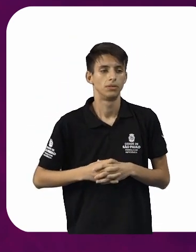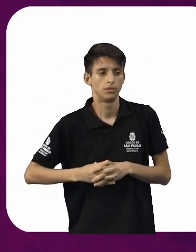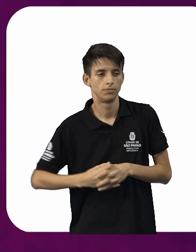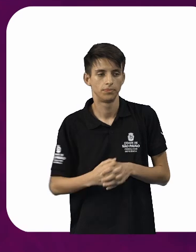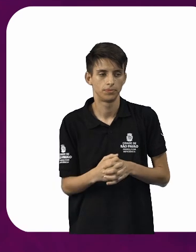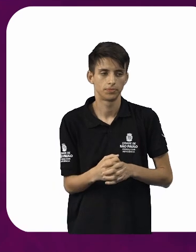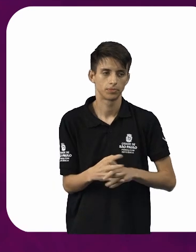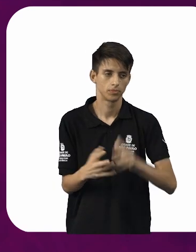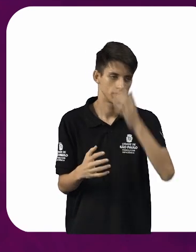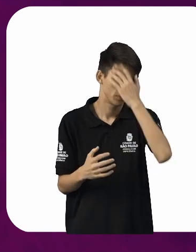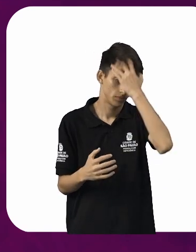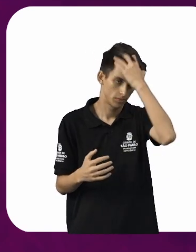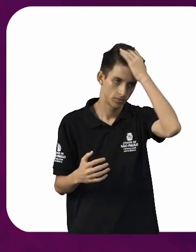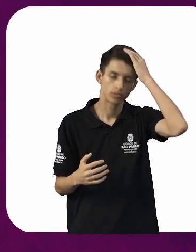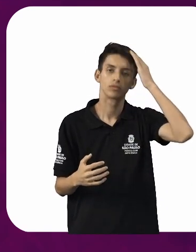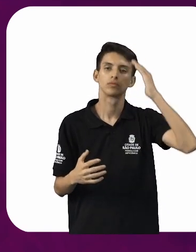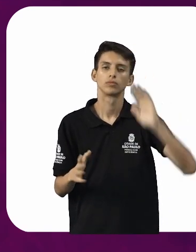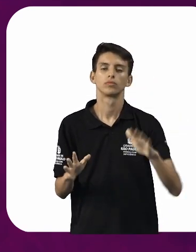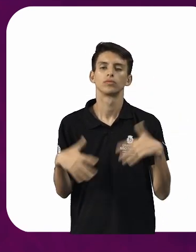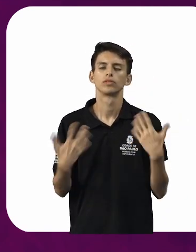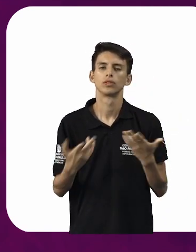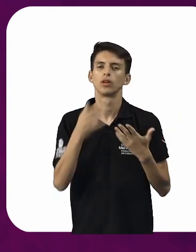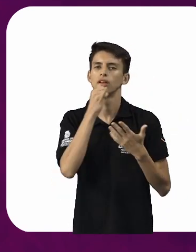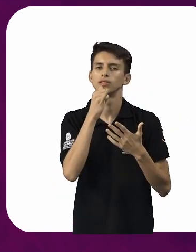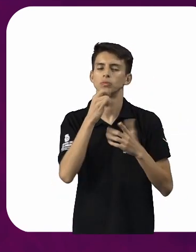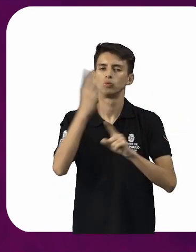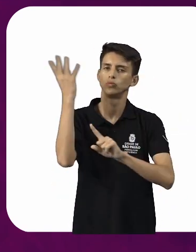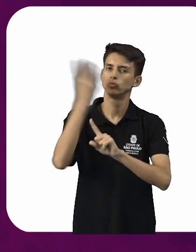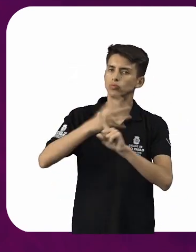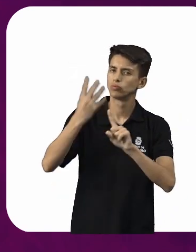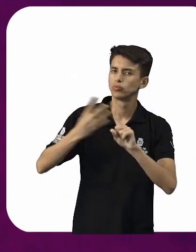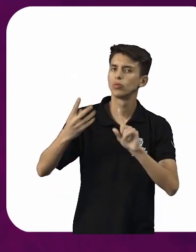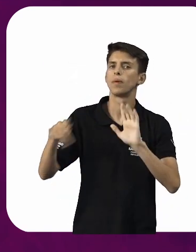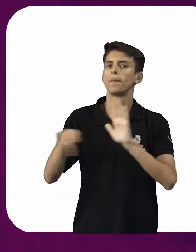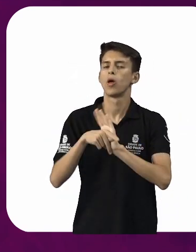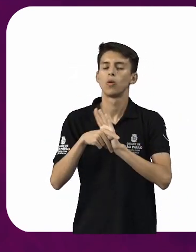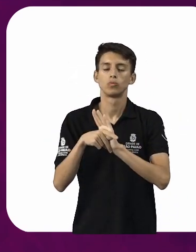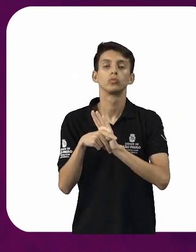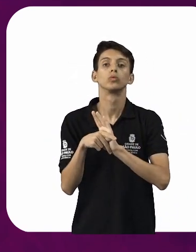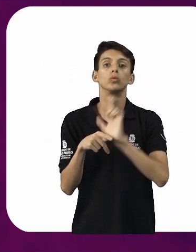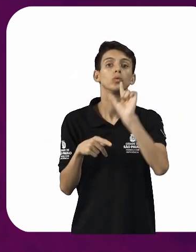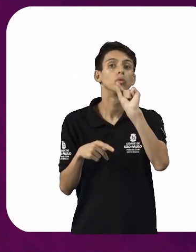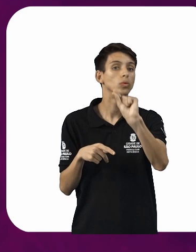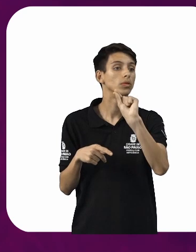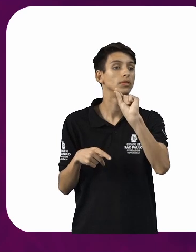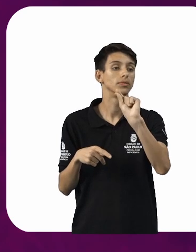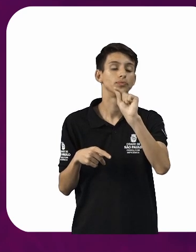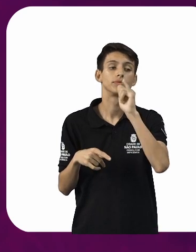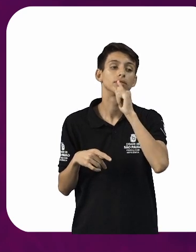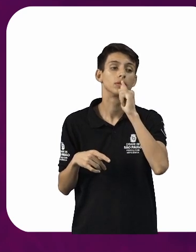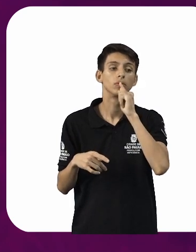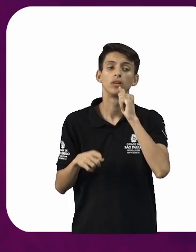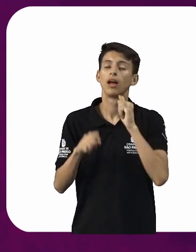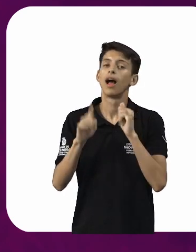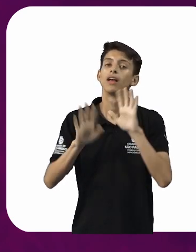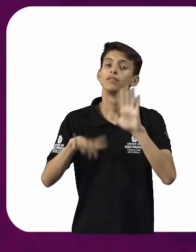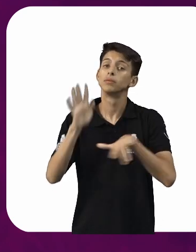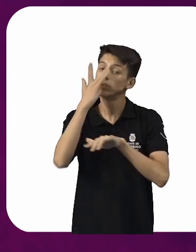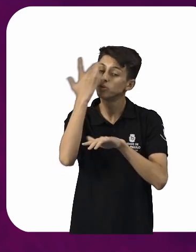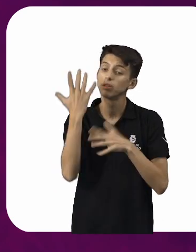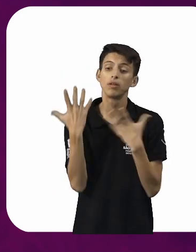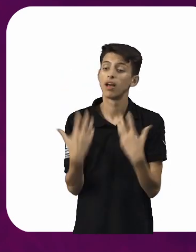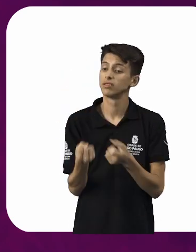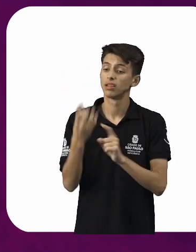então, você, numa introdução ao tema da homotransfobia, significa você não aceitar que